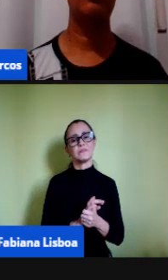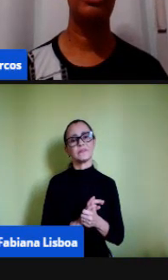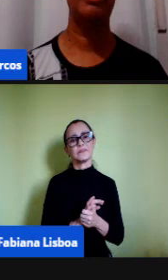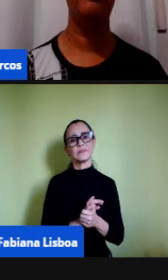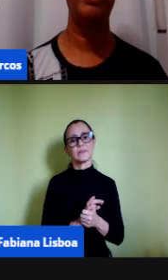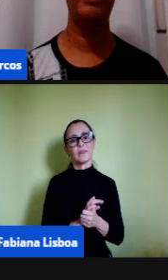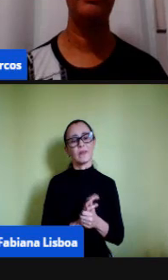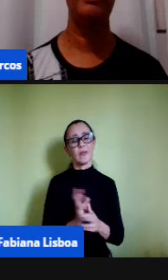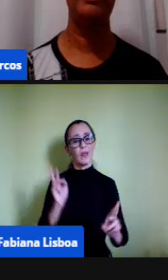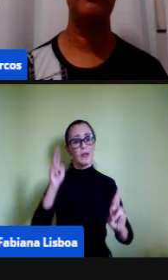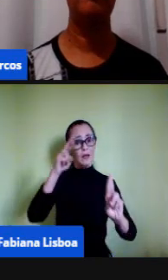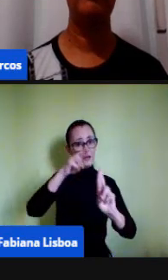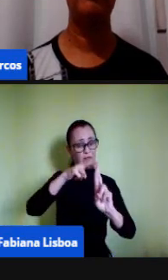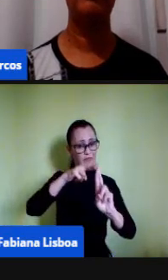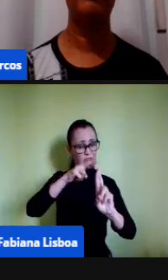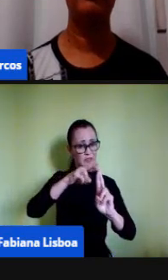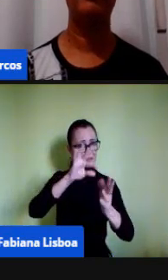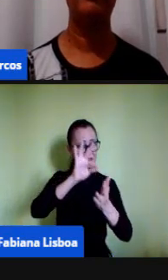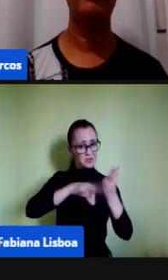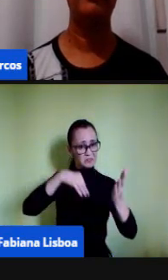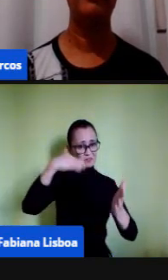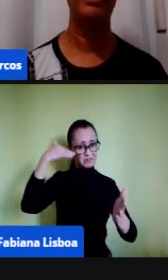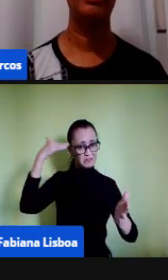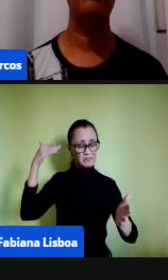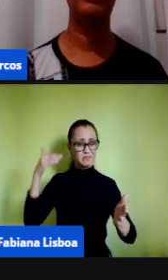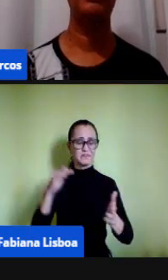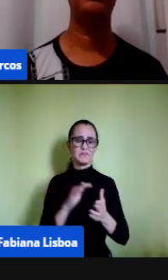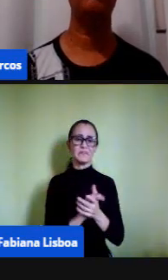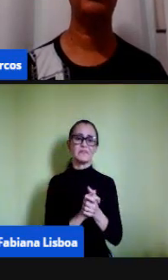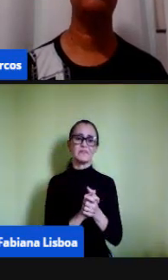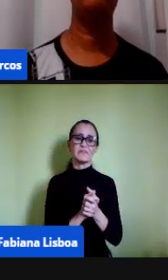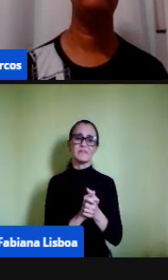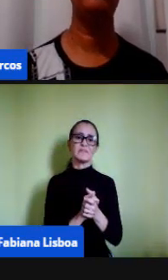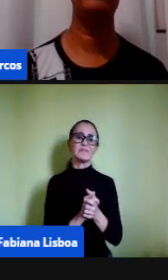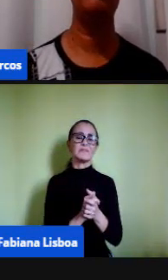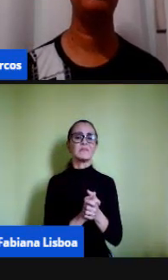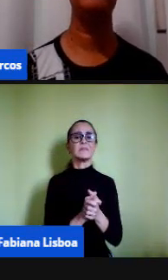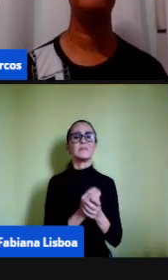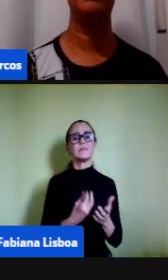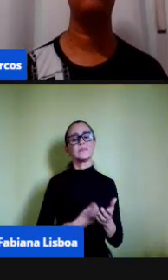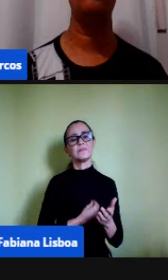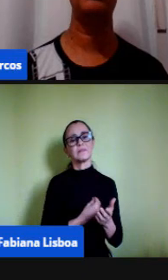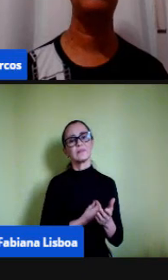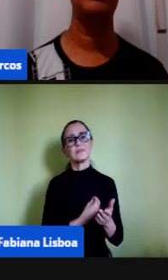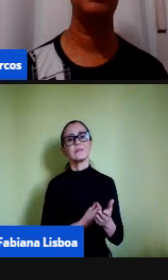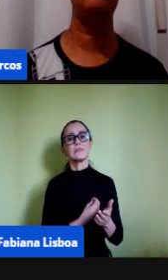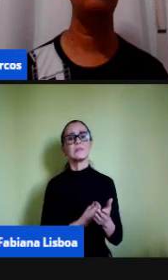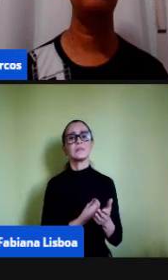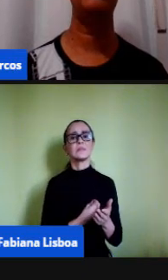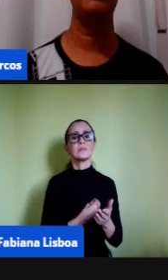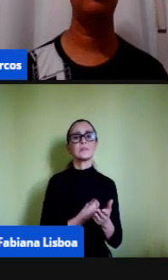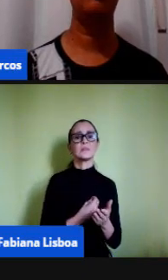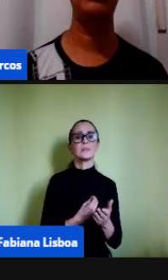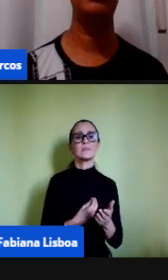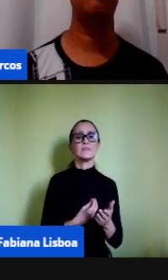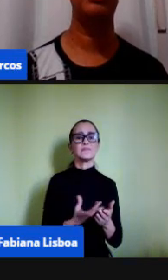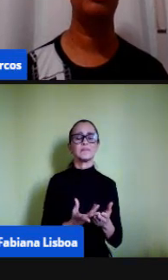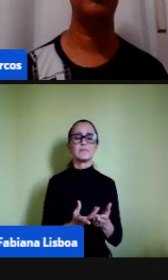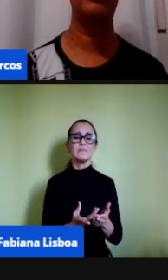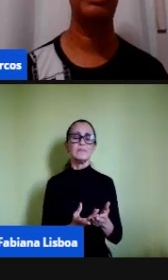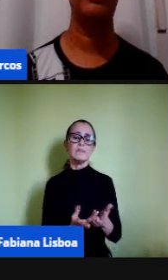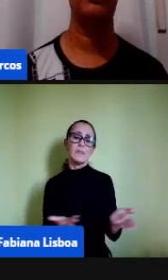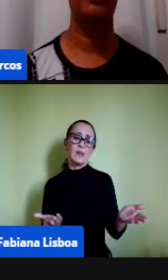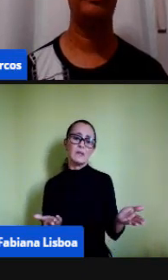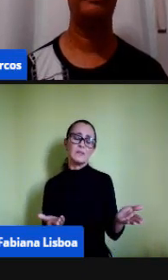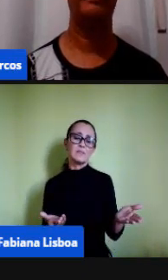Essas são as nossas referências. Estamos aqui, então, para dirimir as lacunas e as dúvidas com relação a